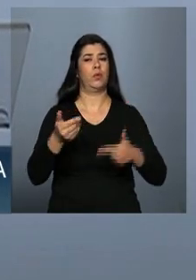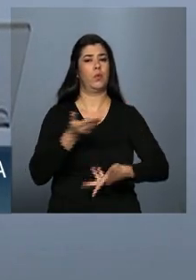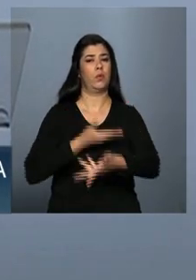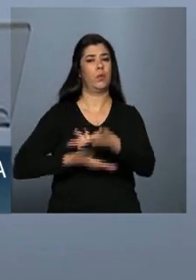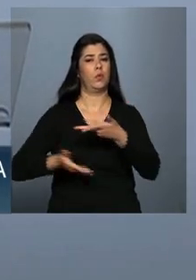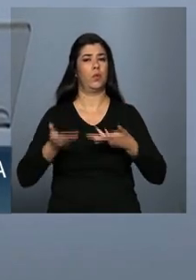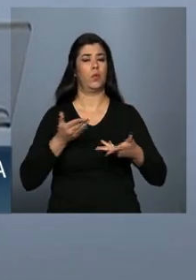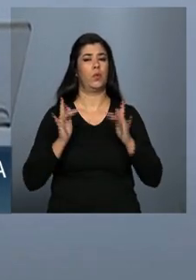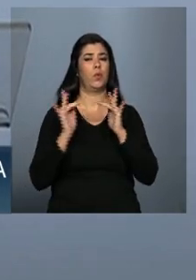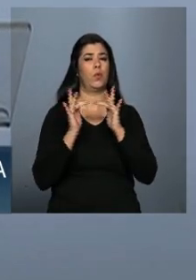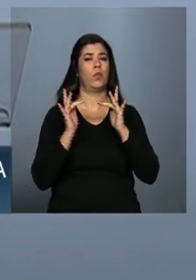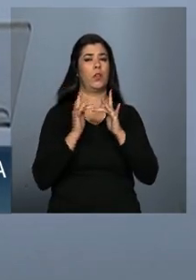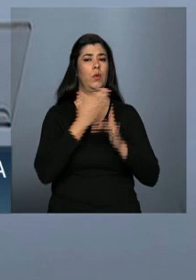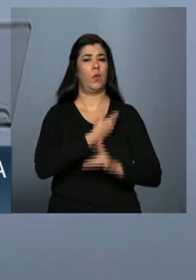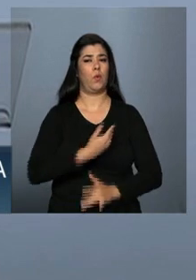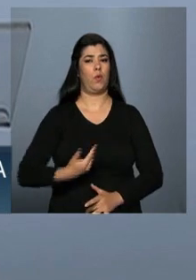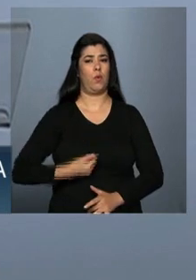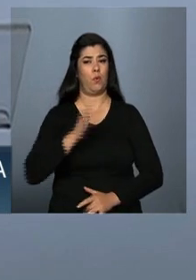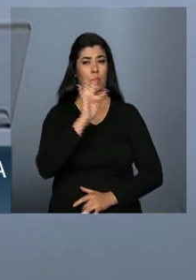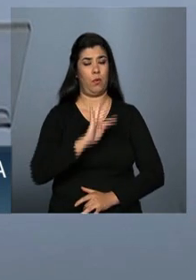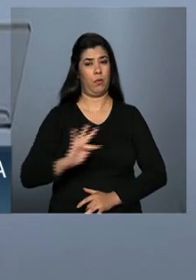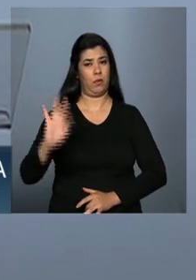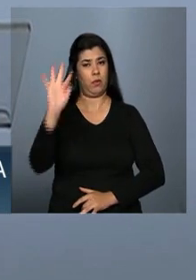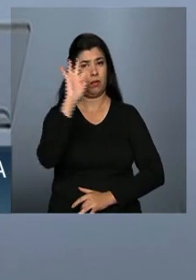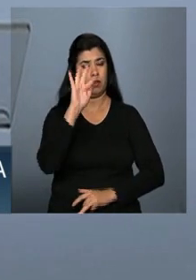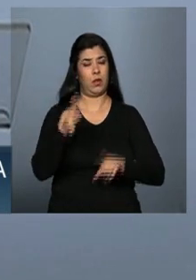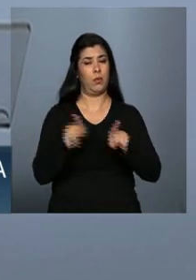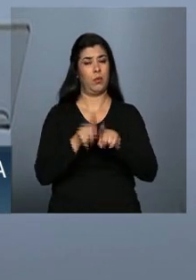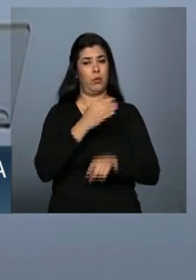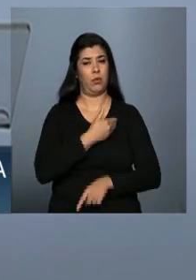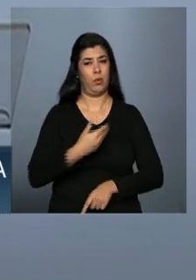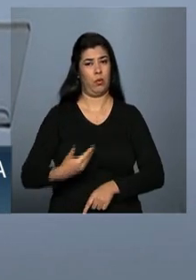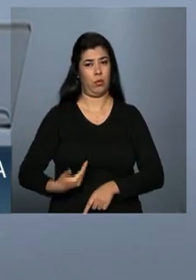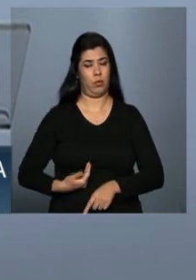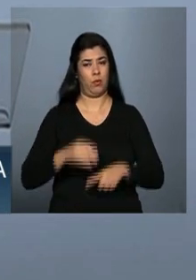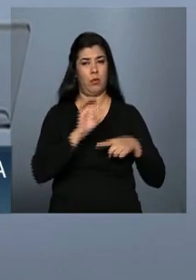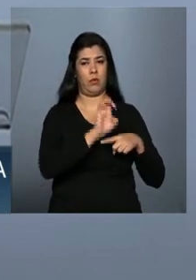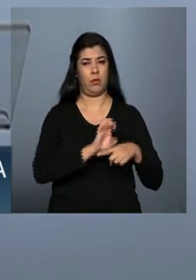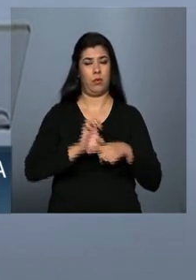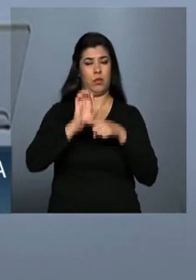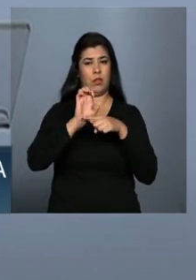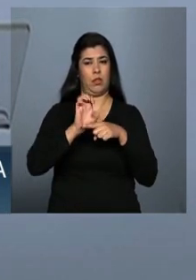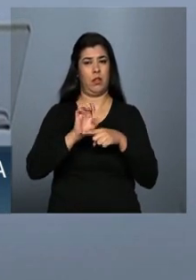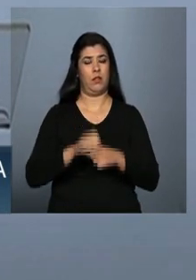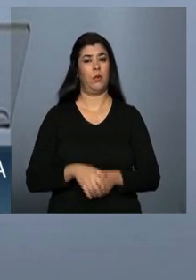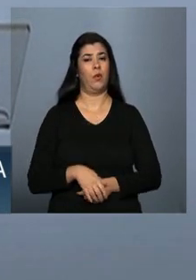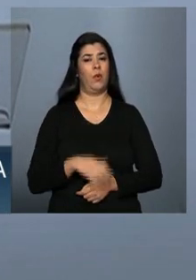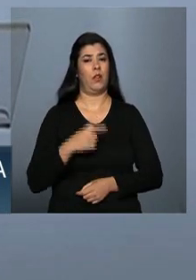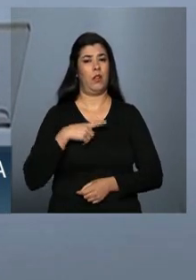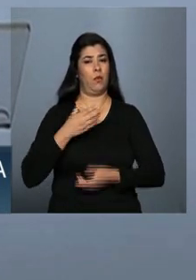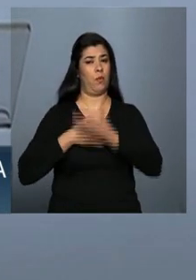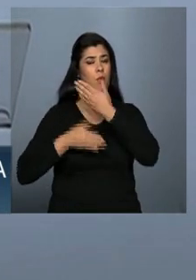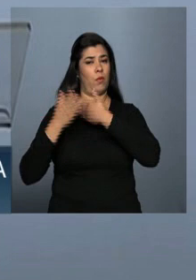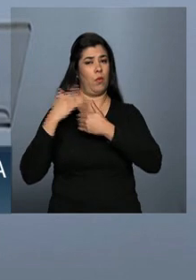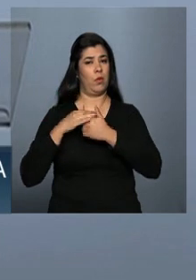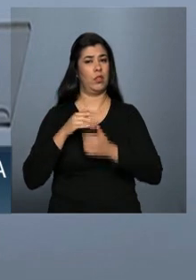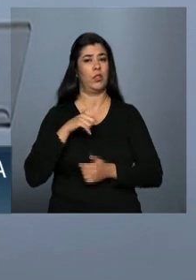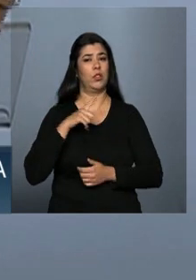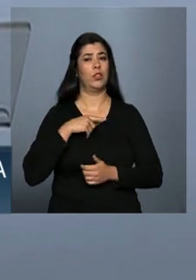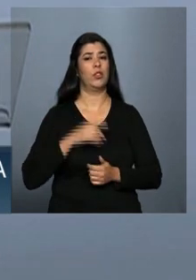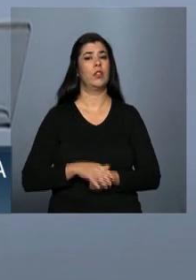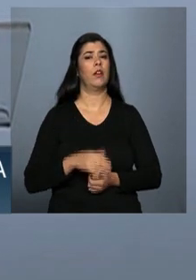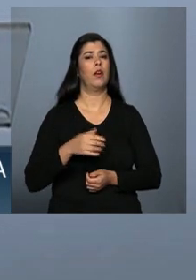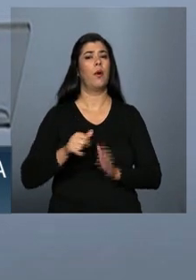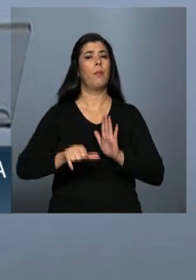entre o governo federal e o governo do estado, quando era presidente Lula